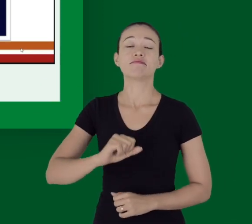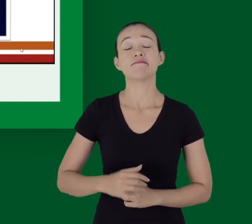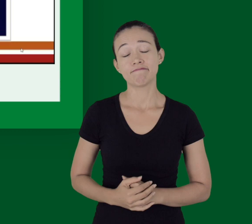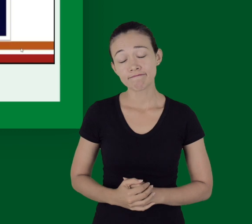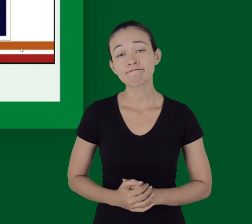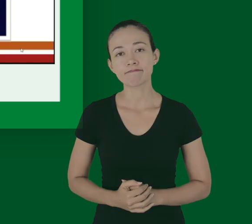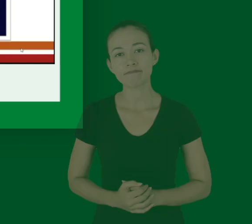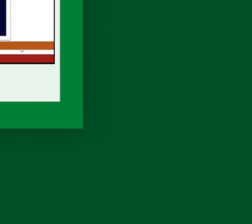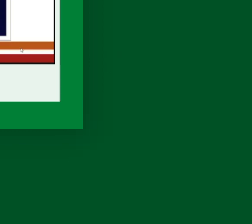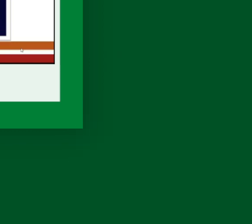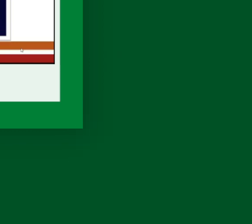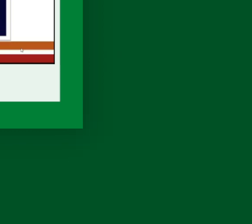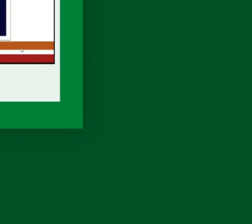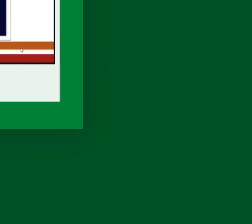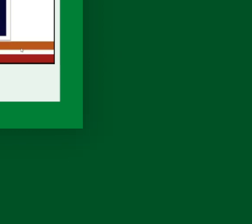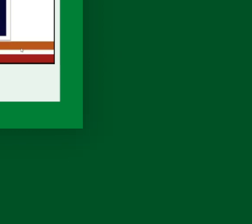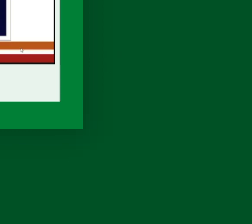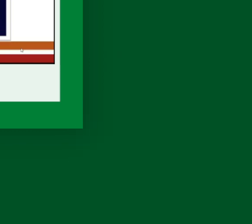maior, tá?